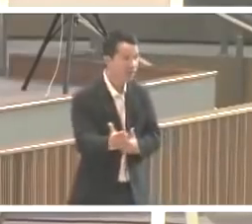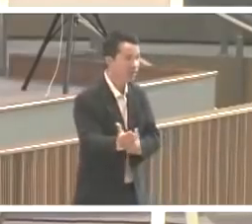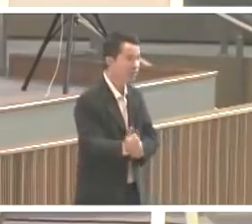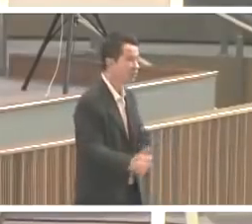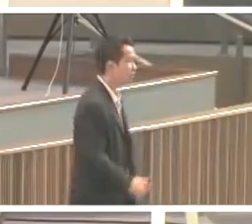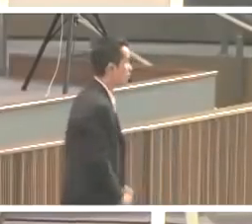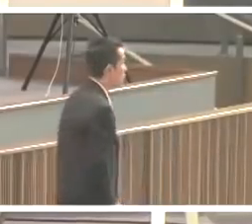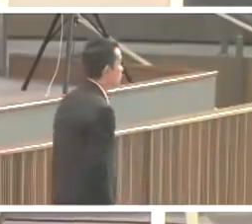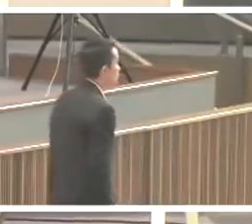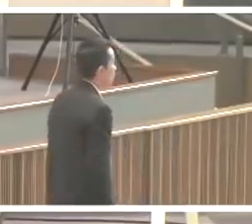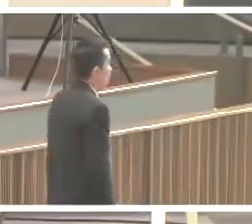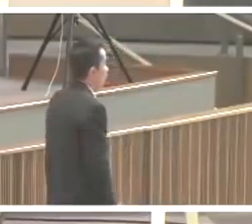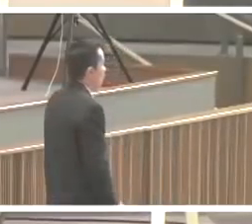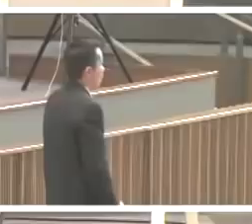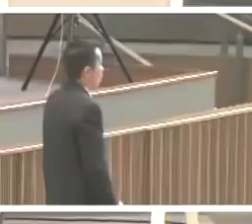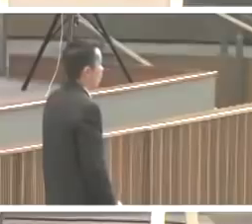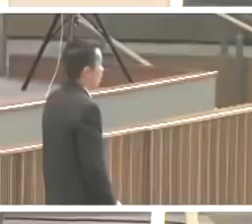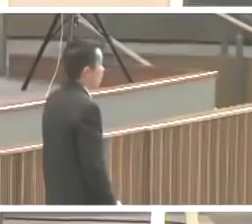quietinho e foi embora.